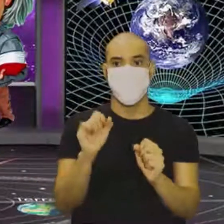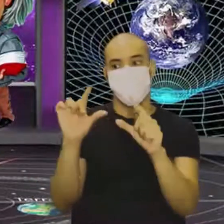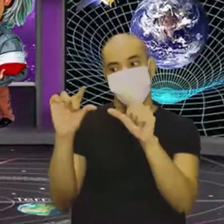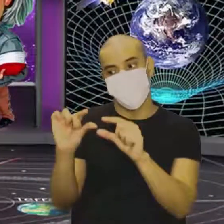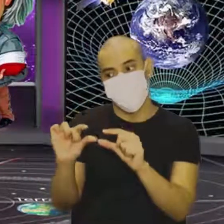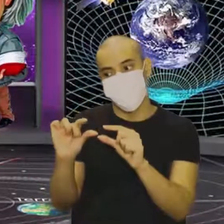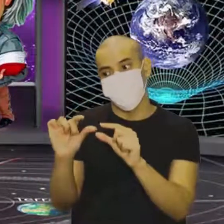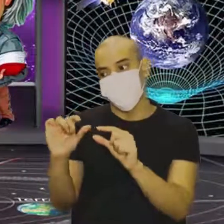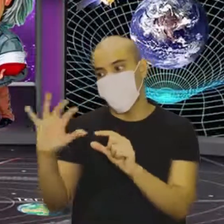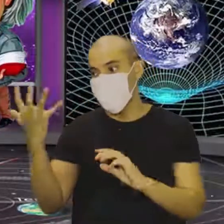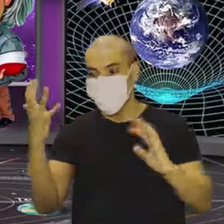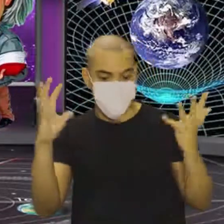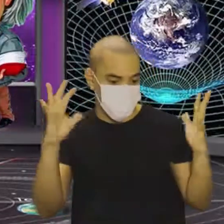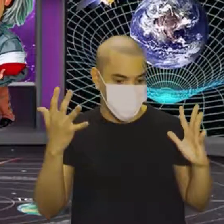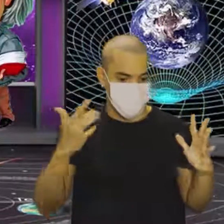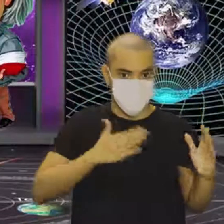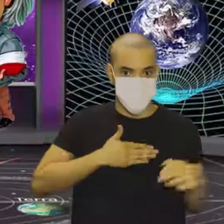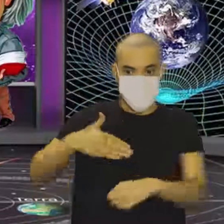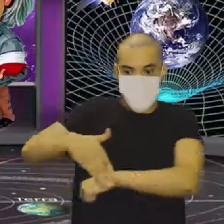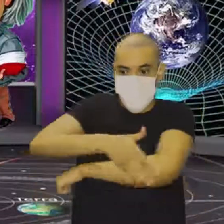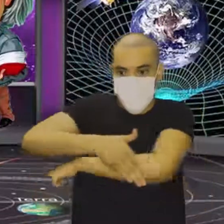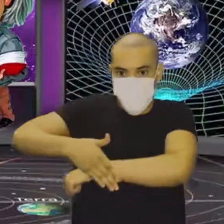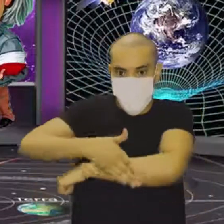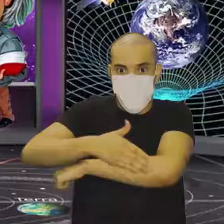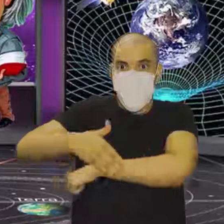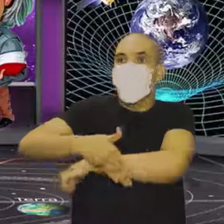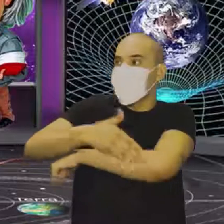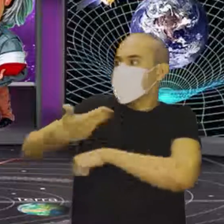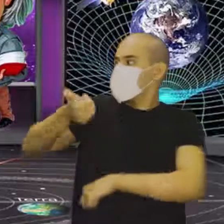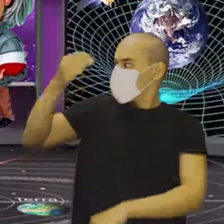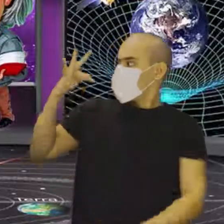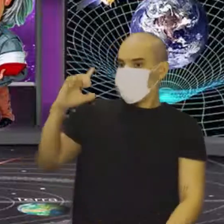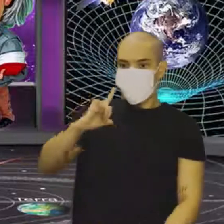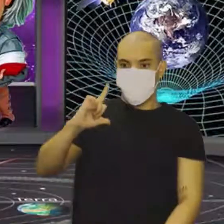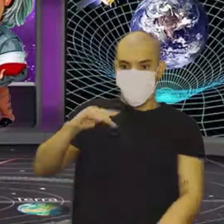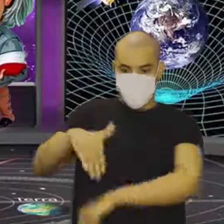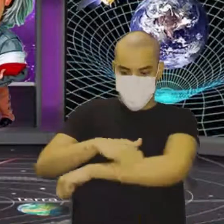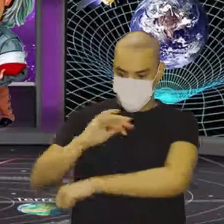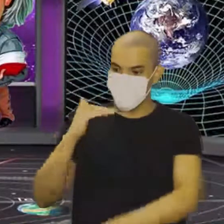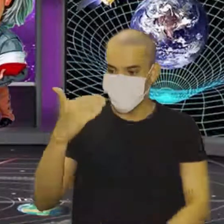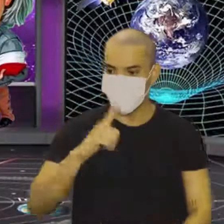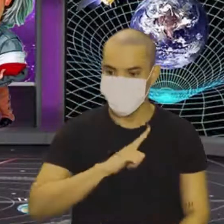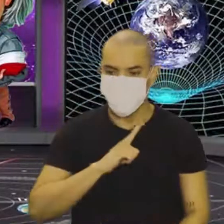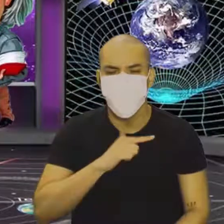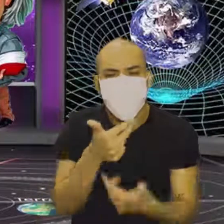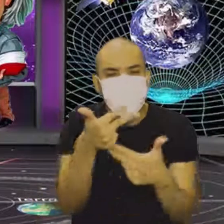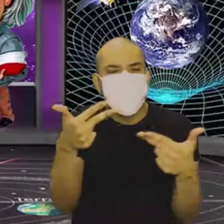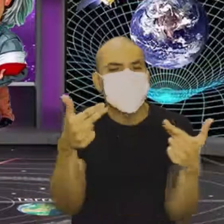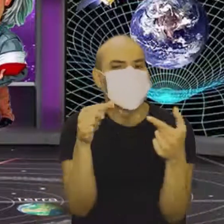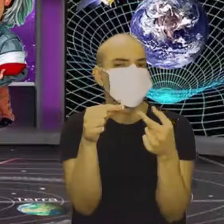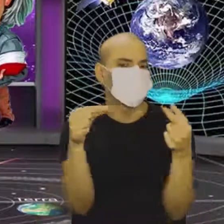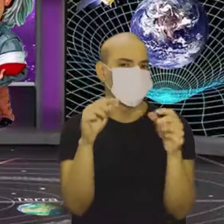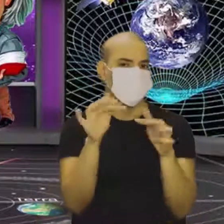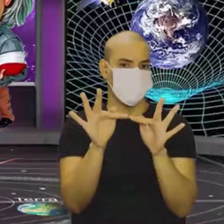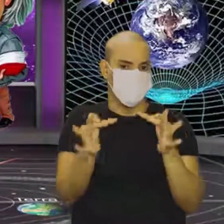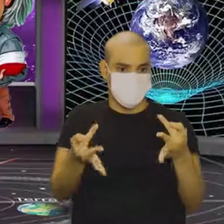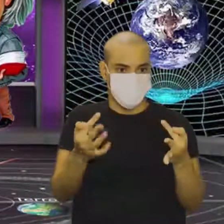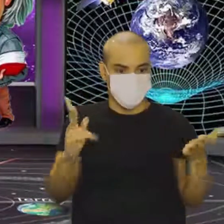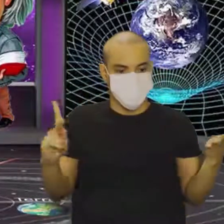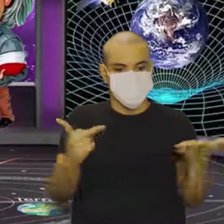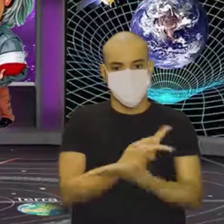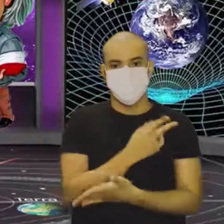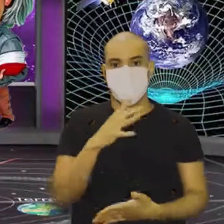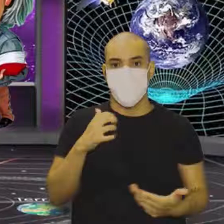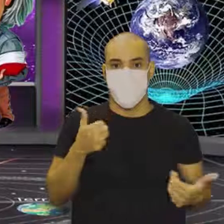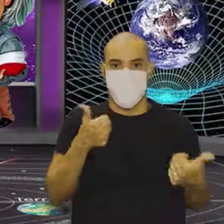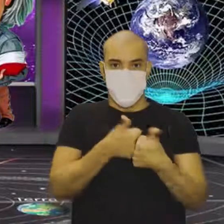pequenas escalas. Na minha rua não tem, na rua do vizinho tem. Então, foi alguma coisinha que aconteceu ali